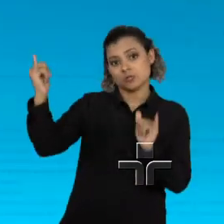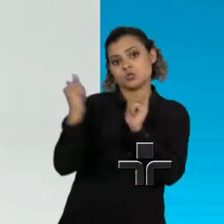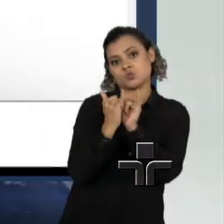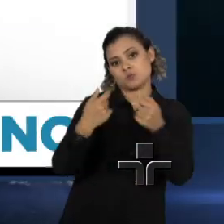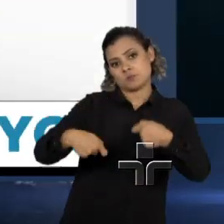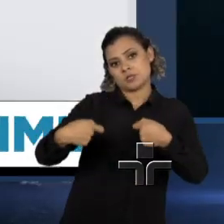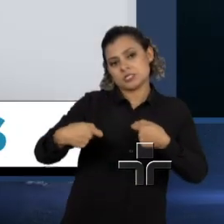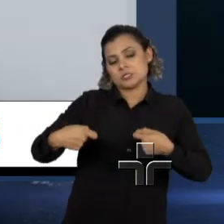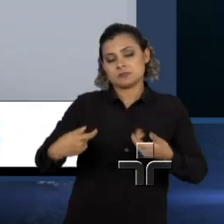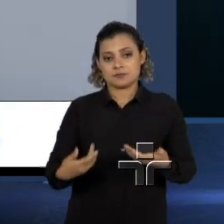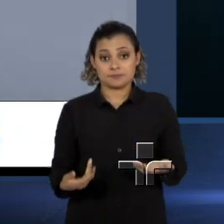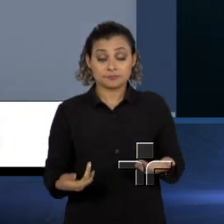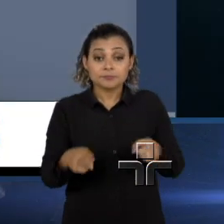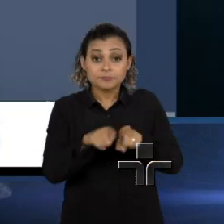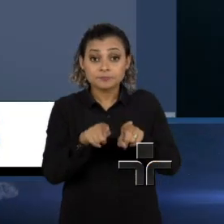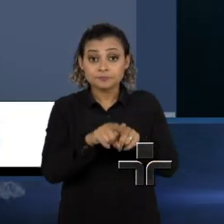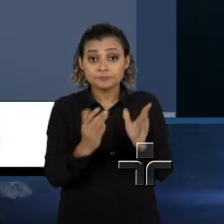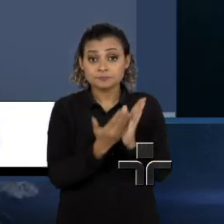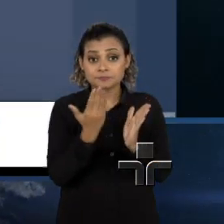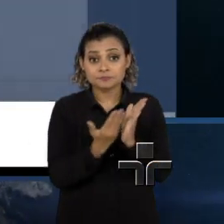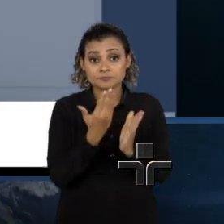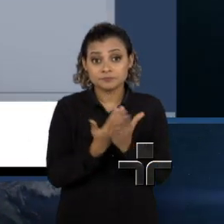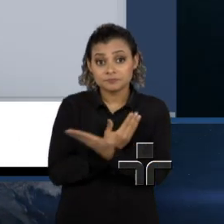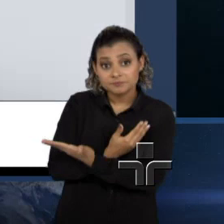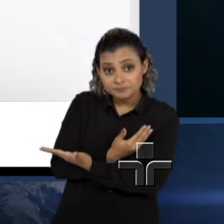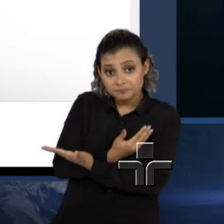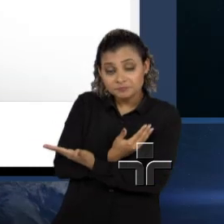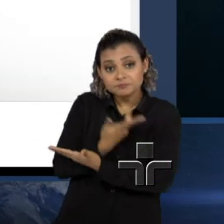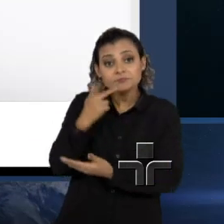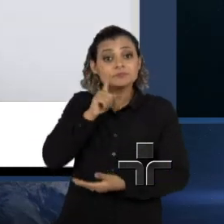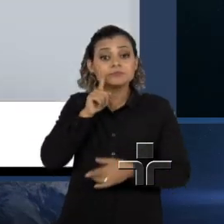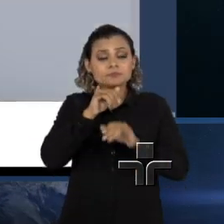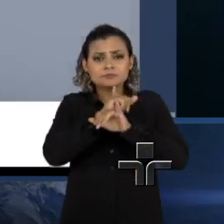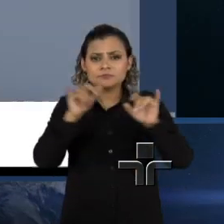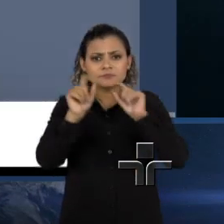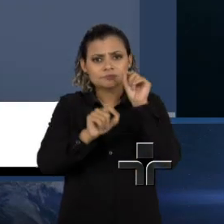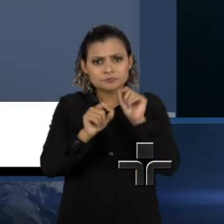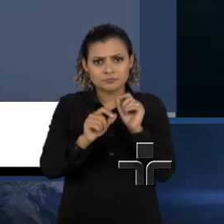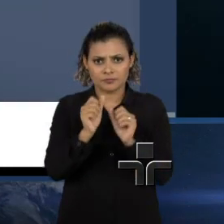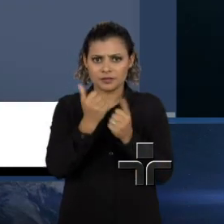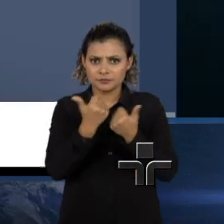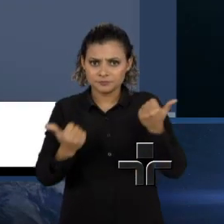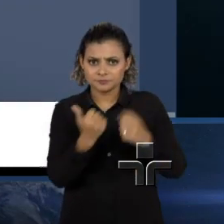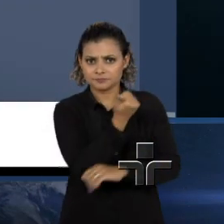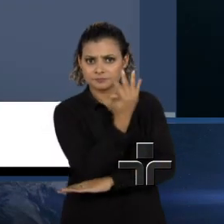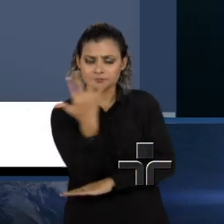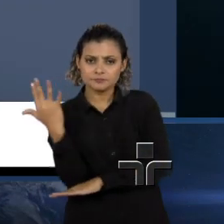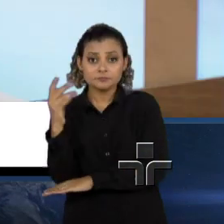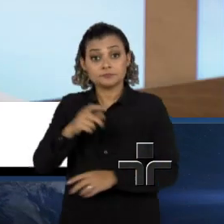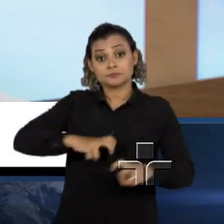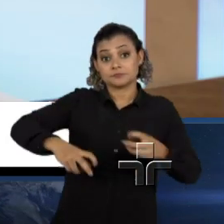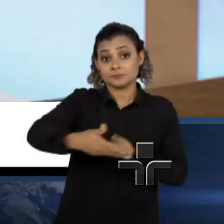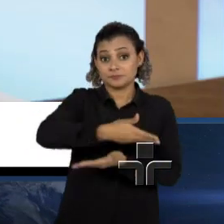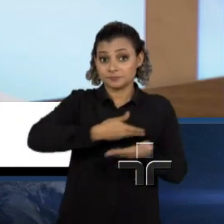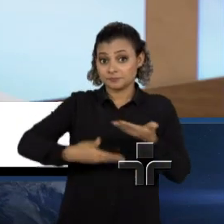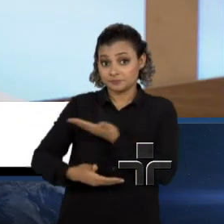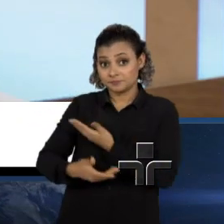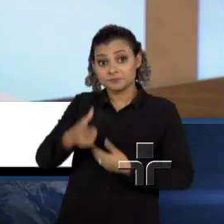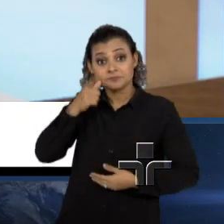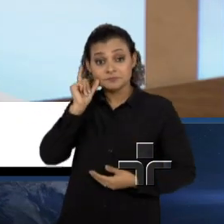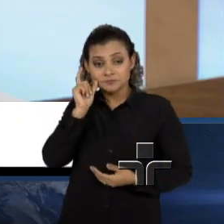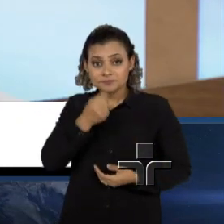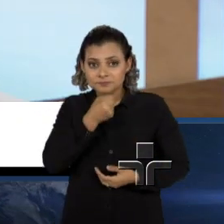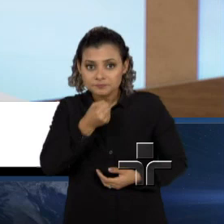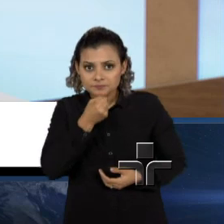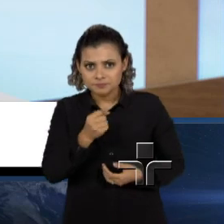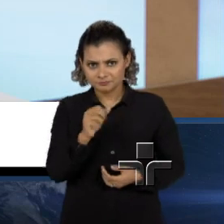desculpas. Jornal The New York Times destaca entrevista do ministro do Meio Ambiente no programa Roda Viva e afirma que